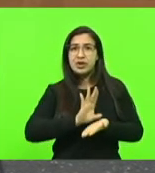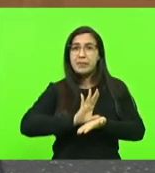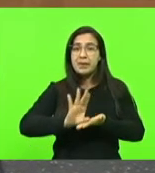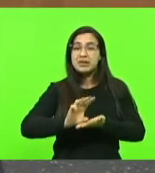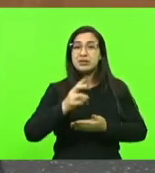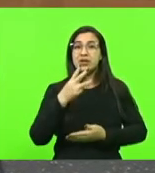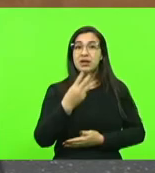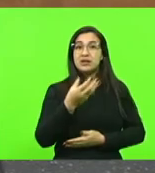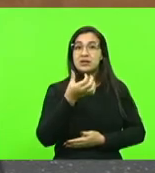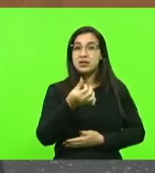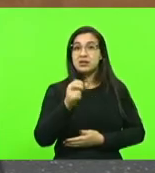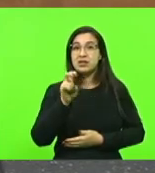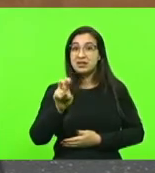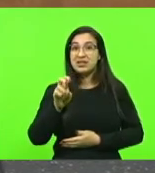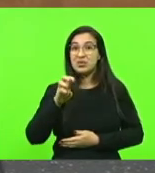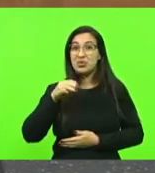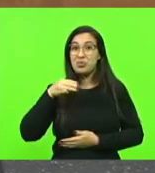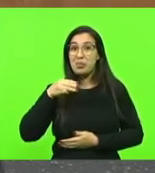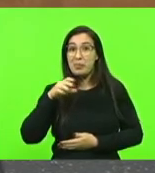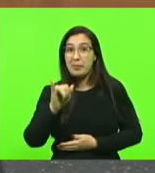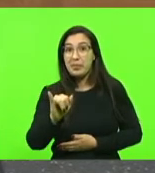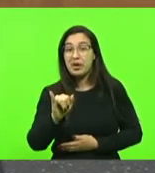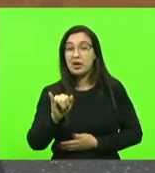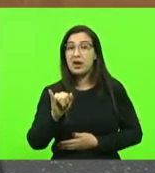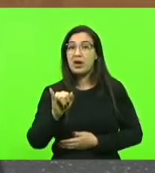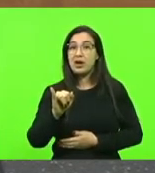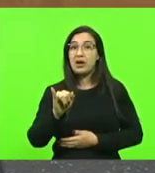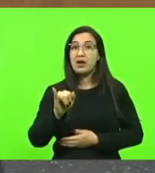365 milhões para as